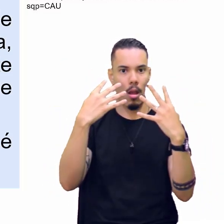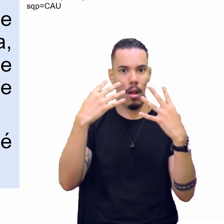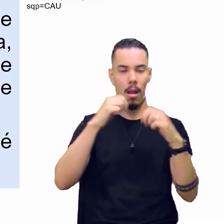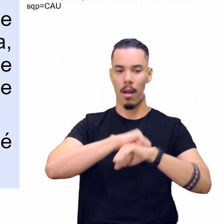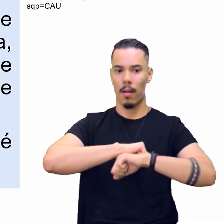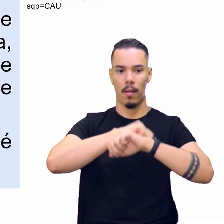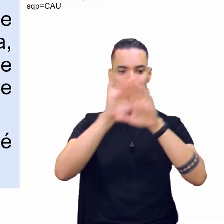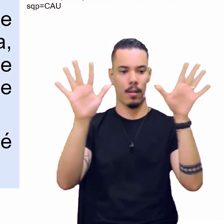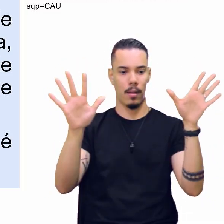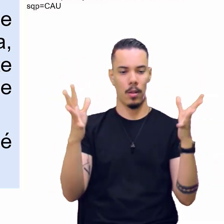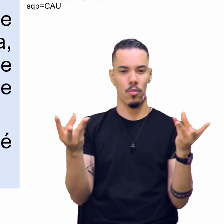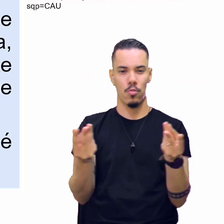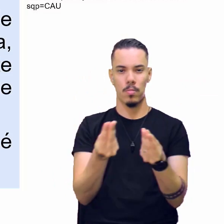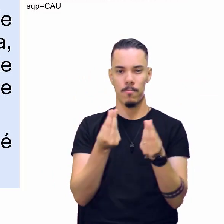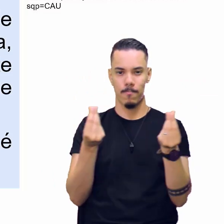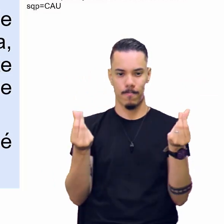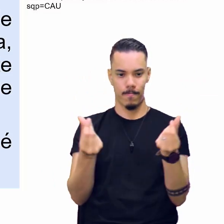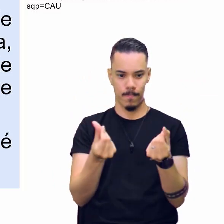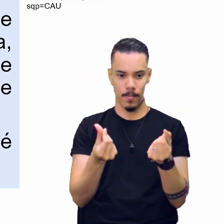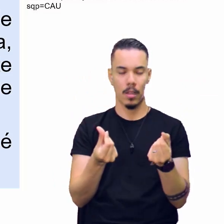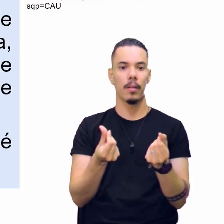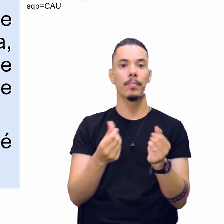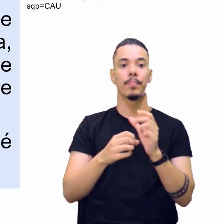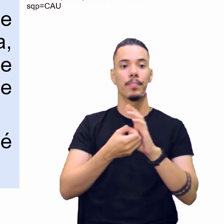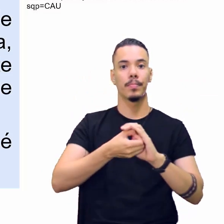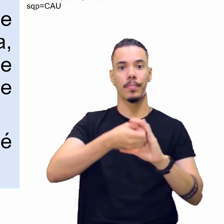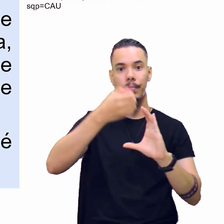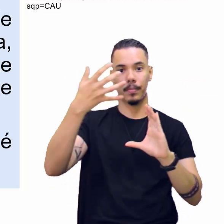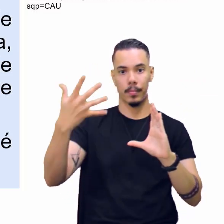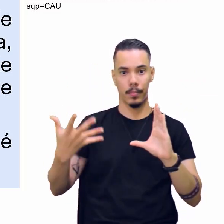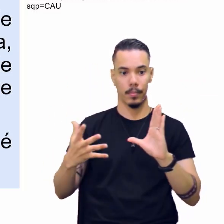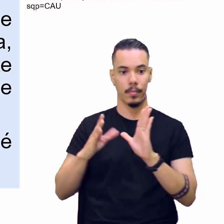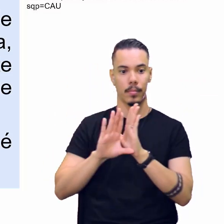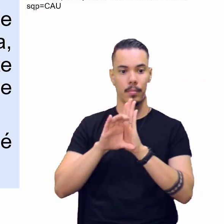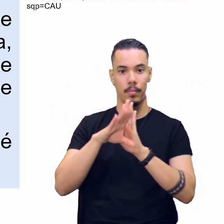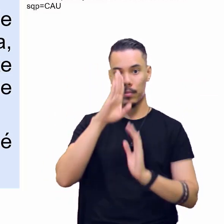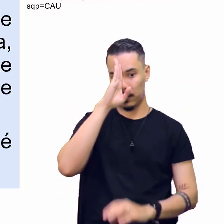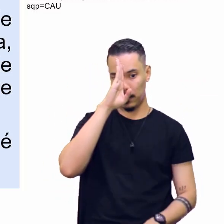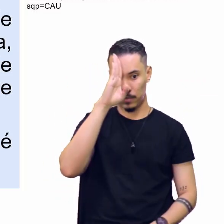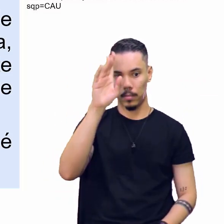consistente. A característica principal do debate é